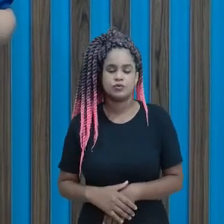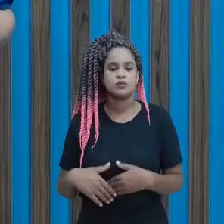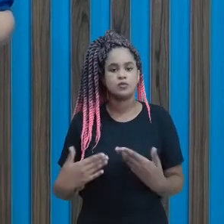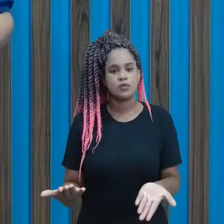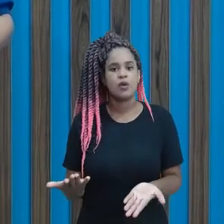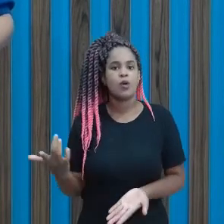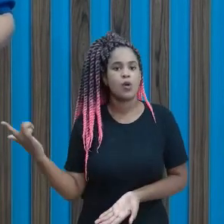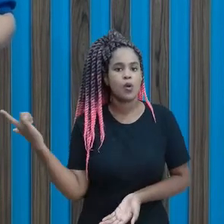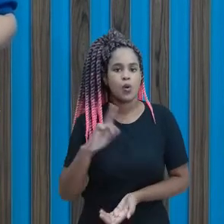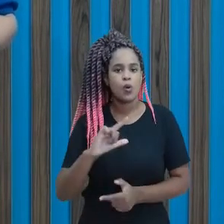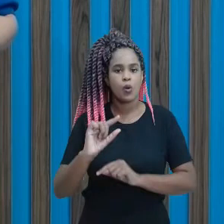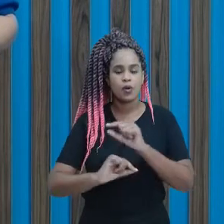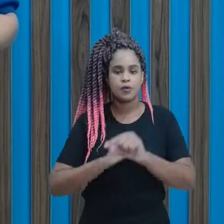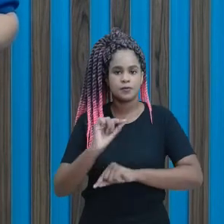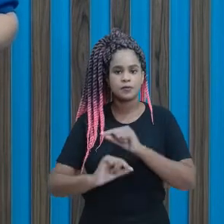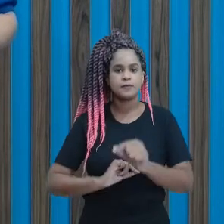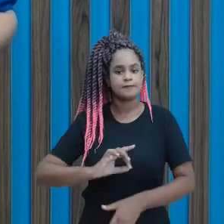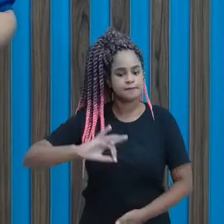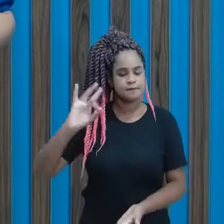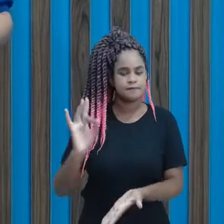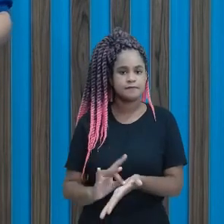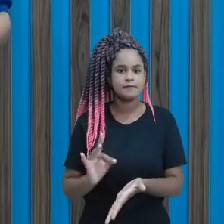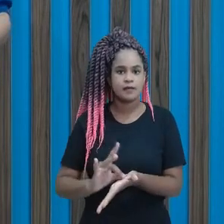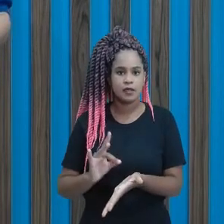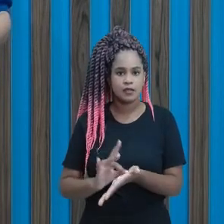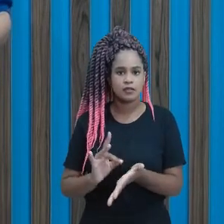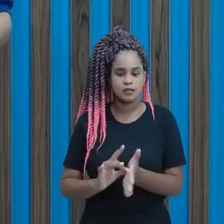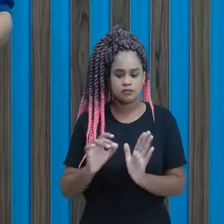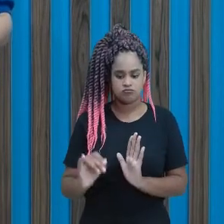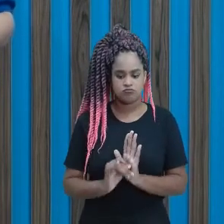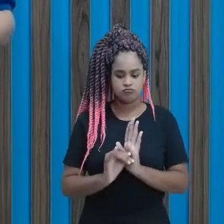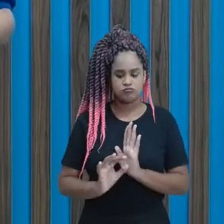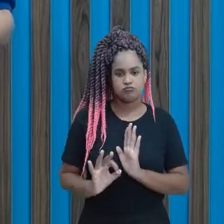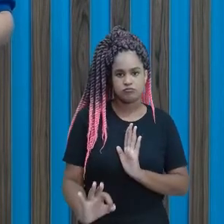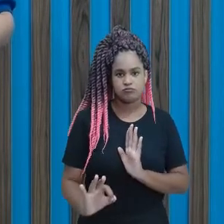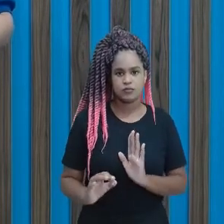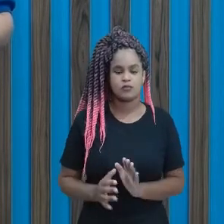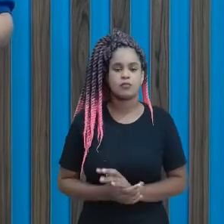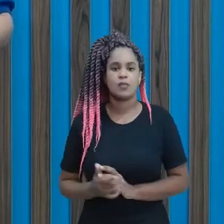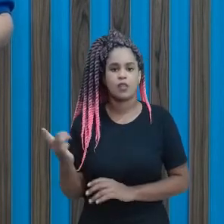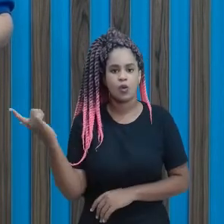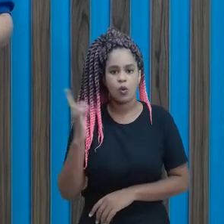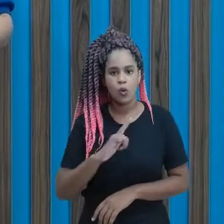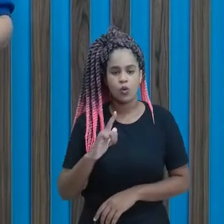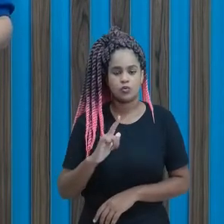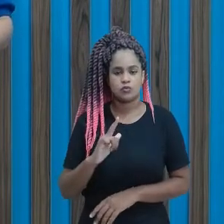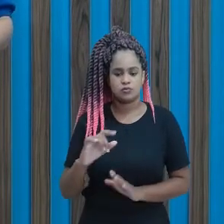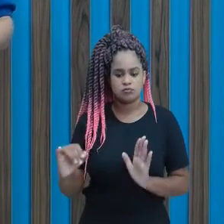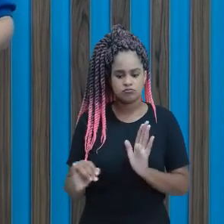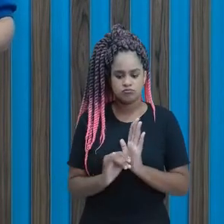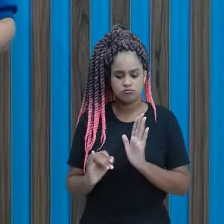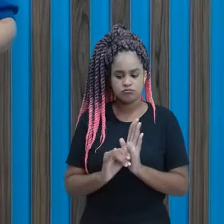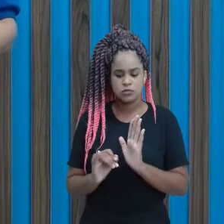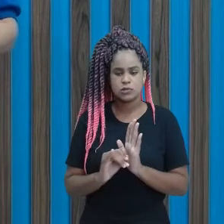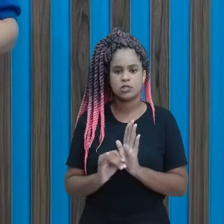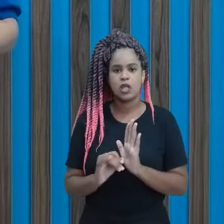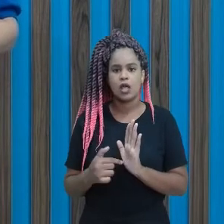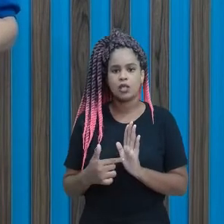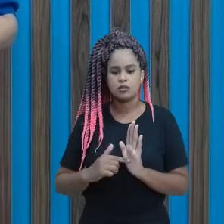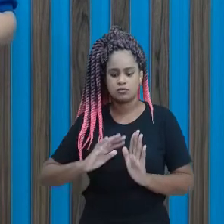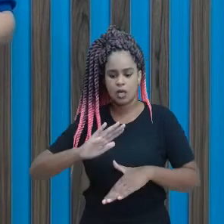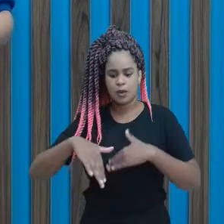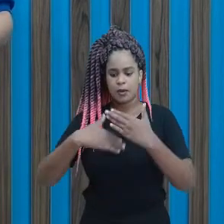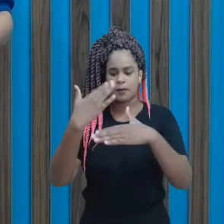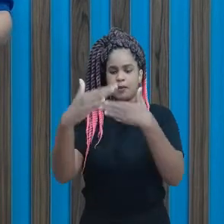ela formar, de fato, a sua identidade, construir a sua identidade, conhecer a sua